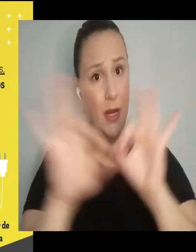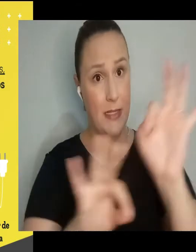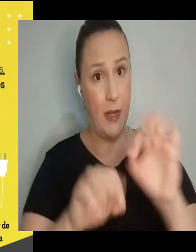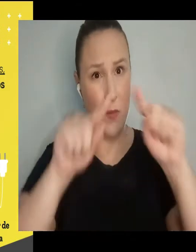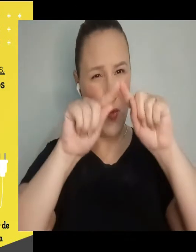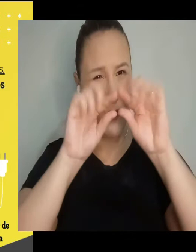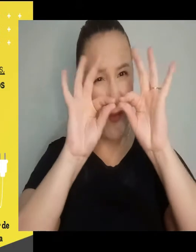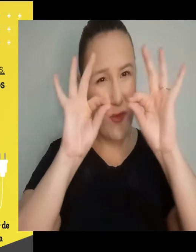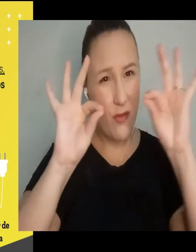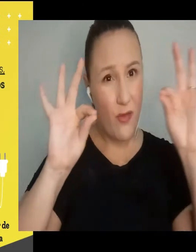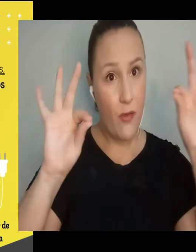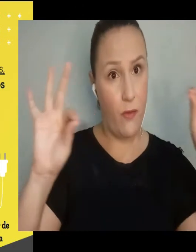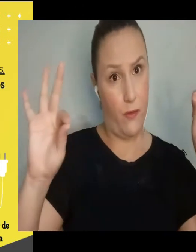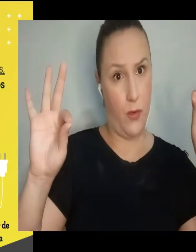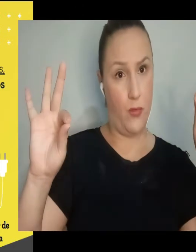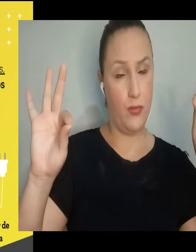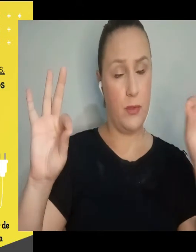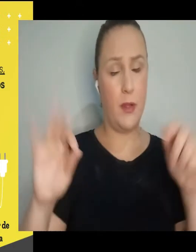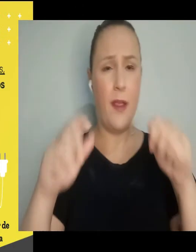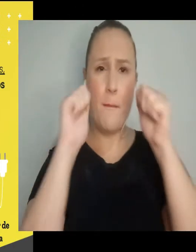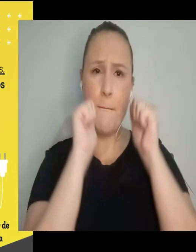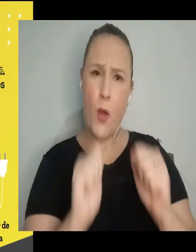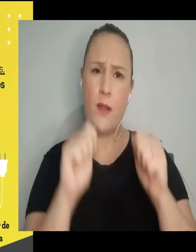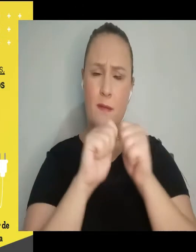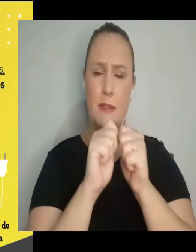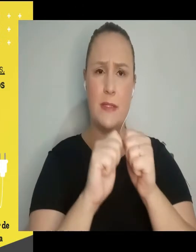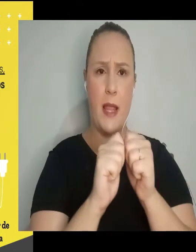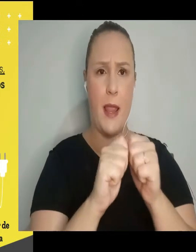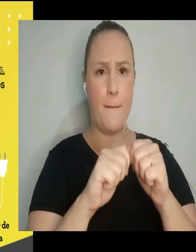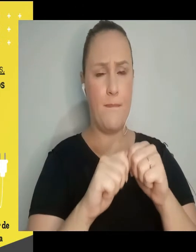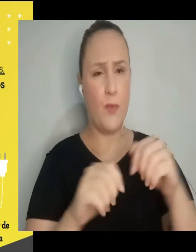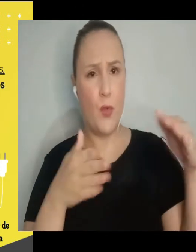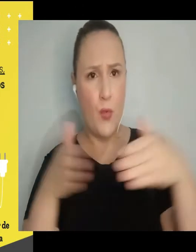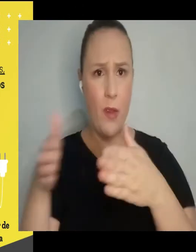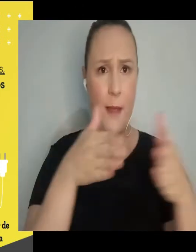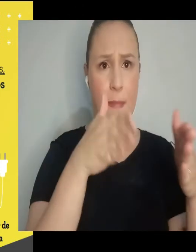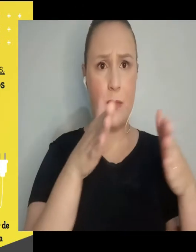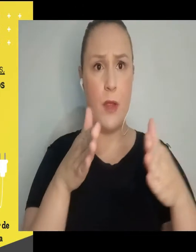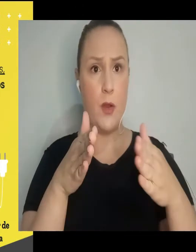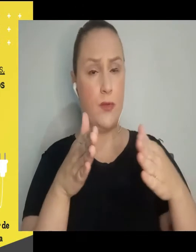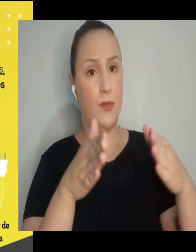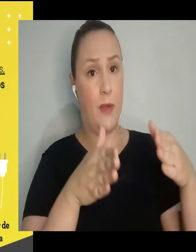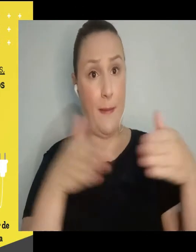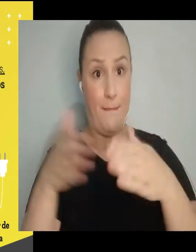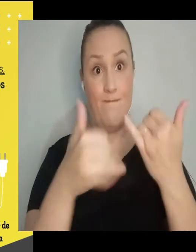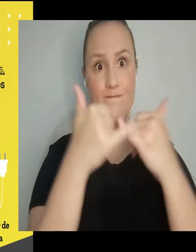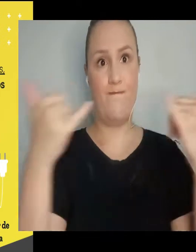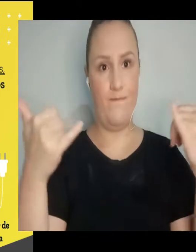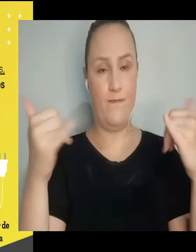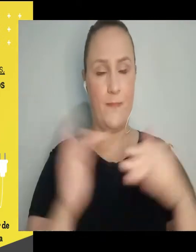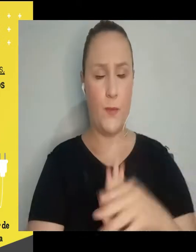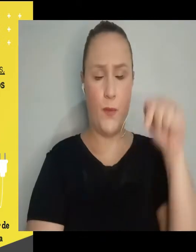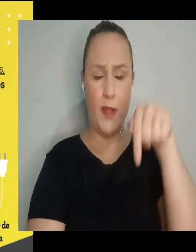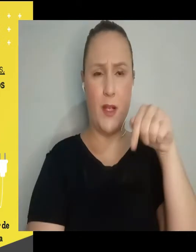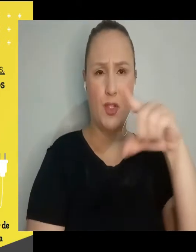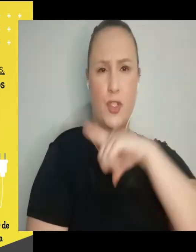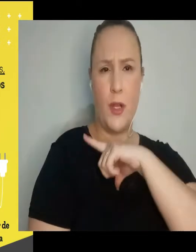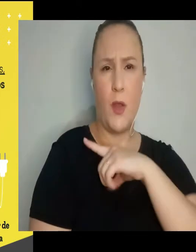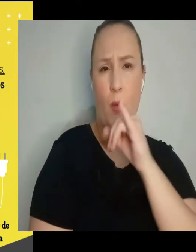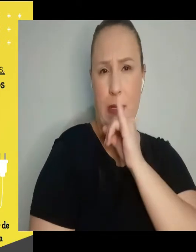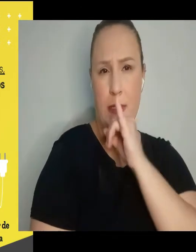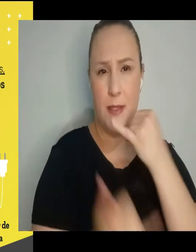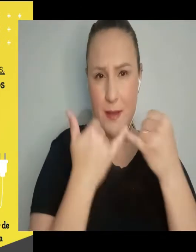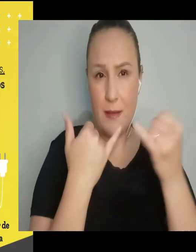e receptores. São realizadas geralmente por meios de fios condutores que permitem, então, a circulação da